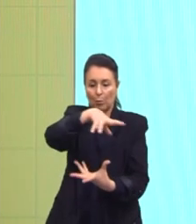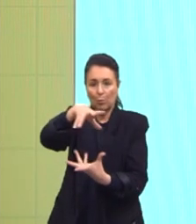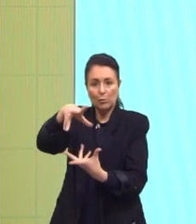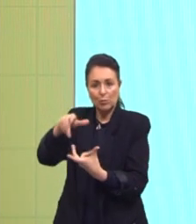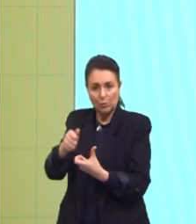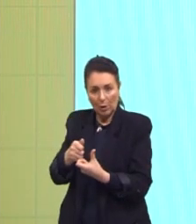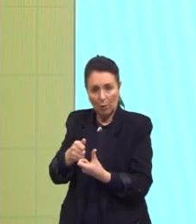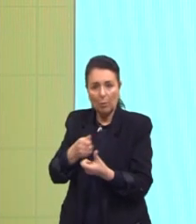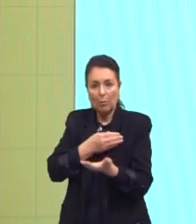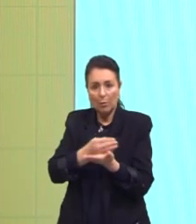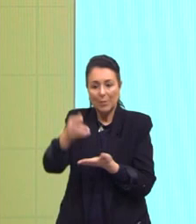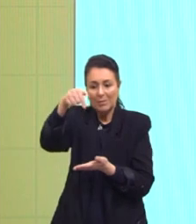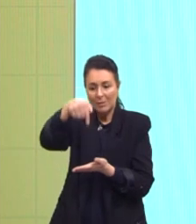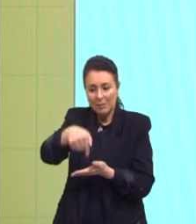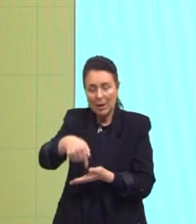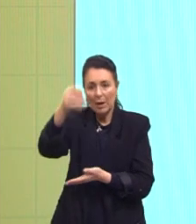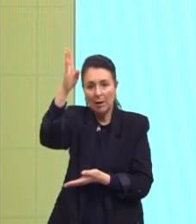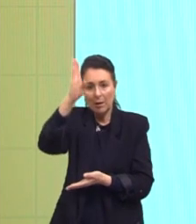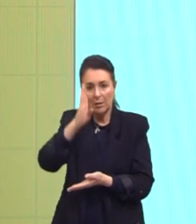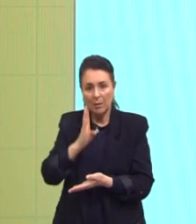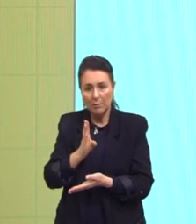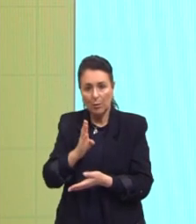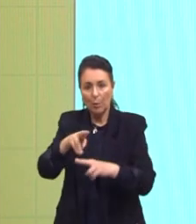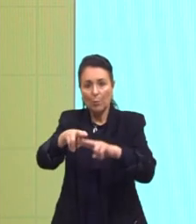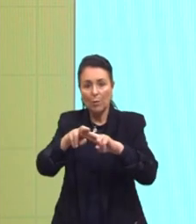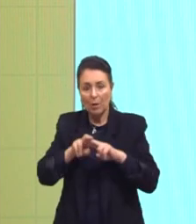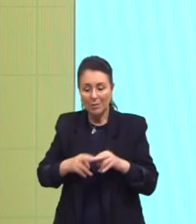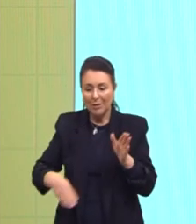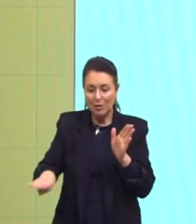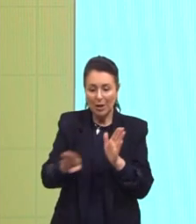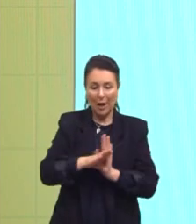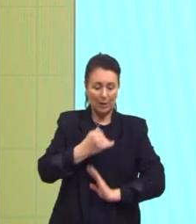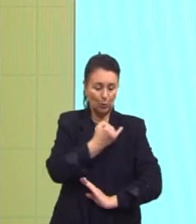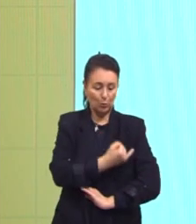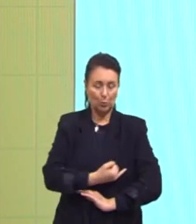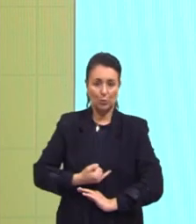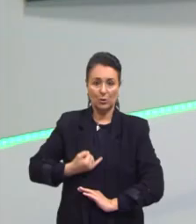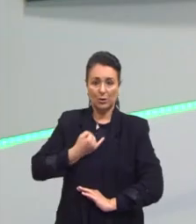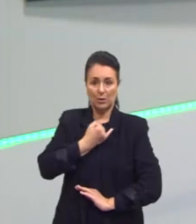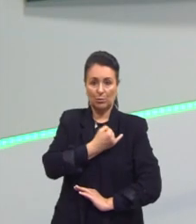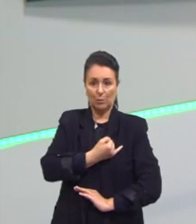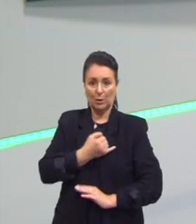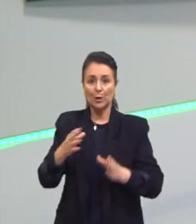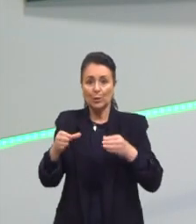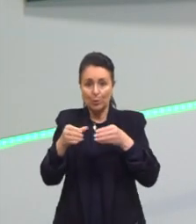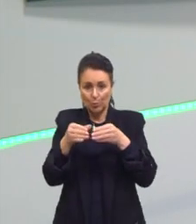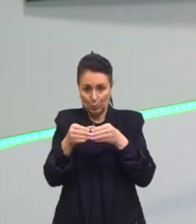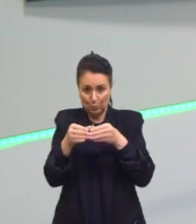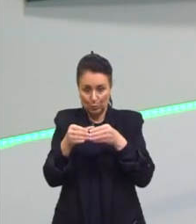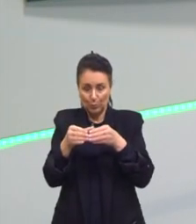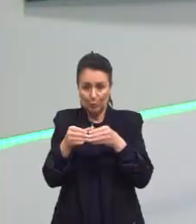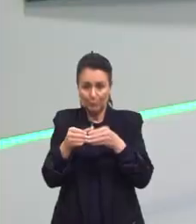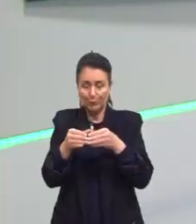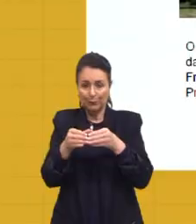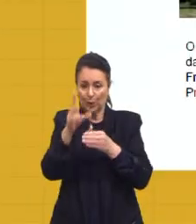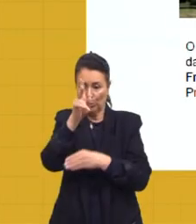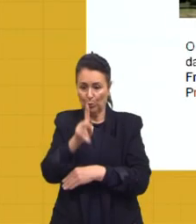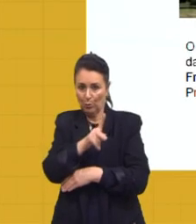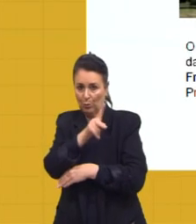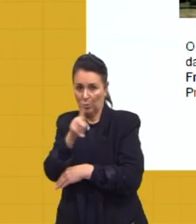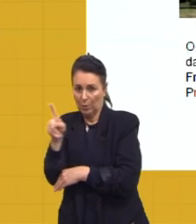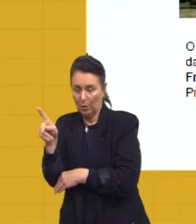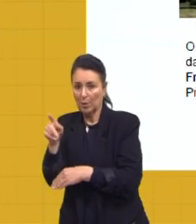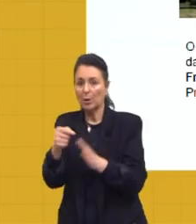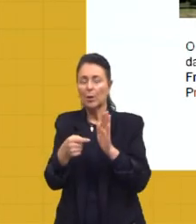aqui no Brasil justamente porque corresponde a esse período da chegada dos Jesuítas né que trazem um pouco dessa estética